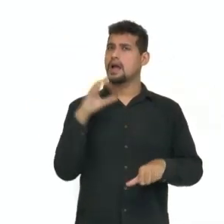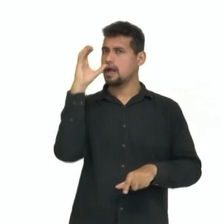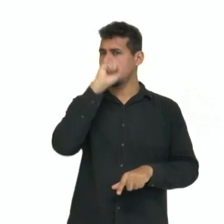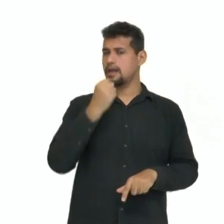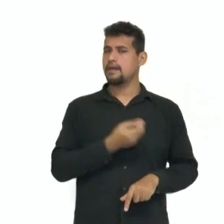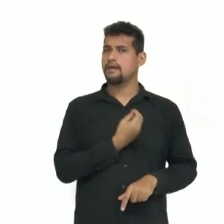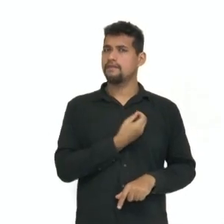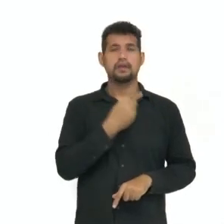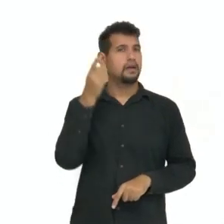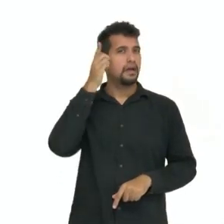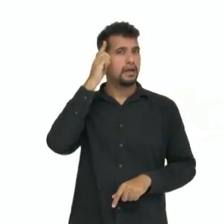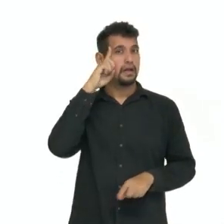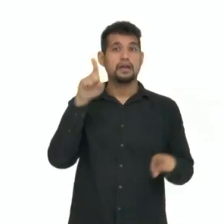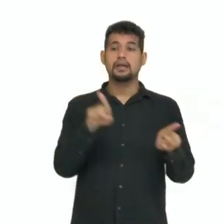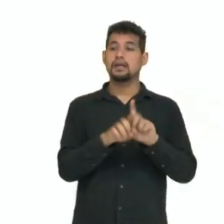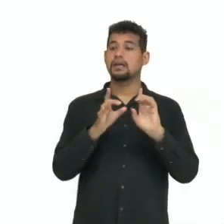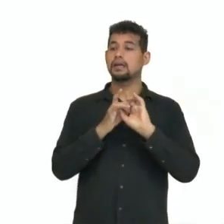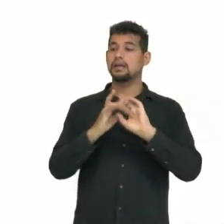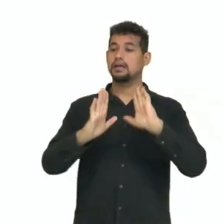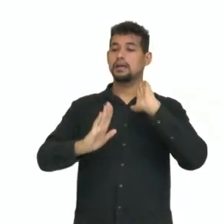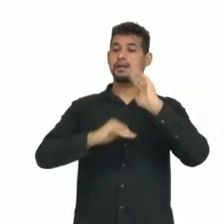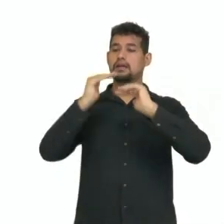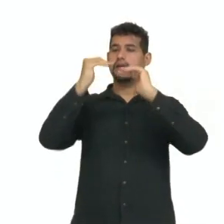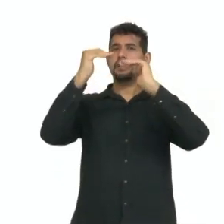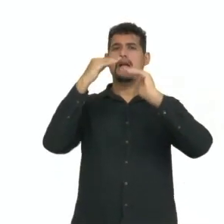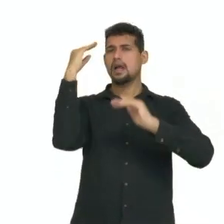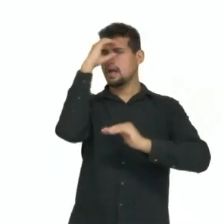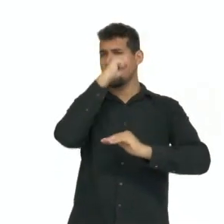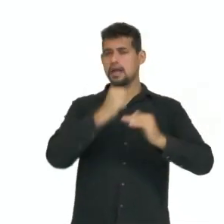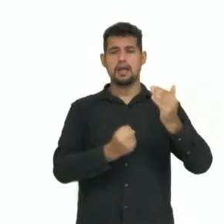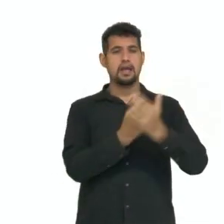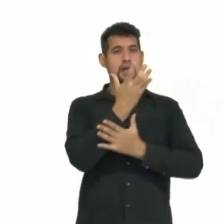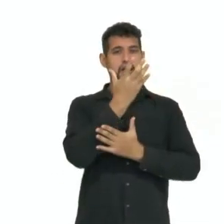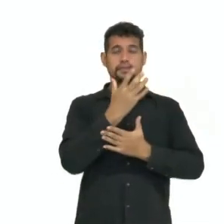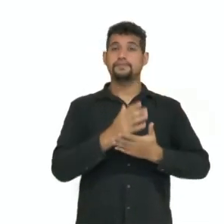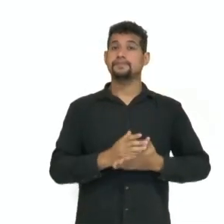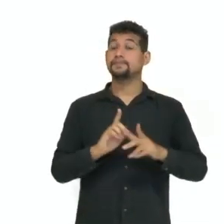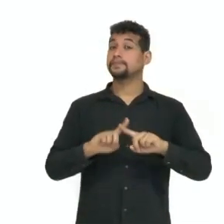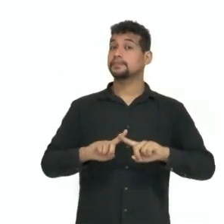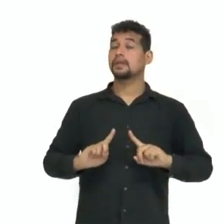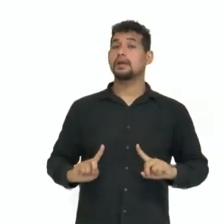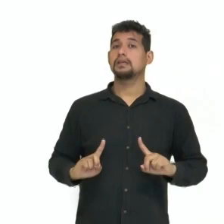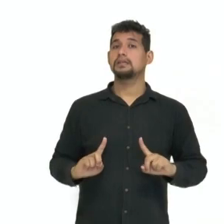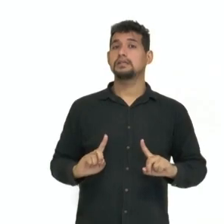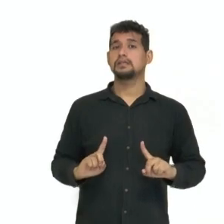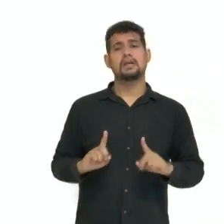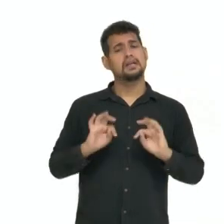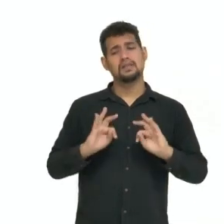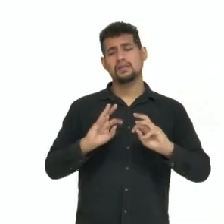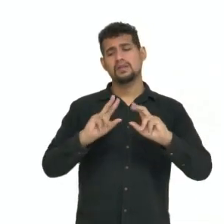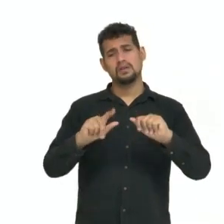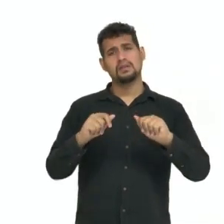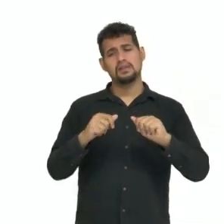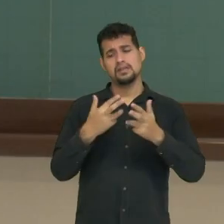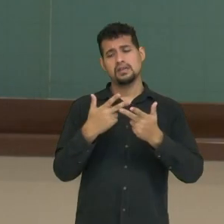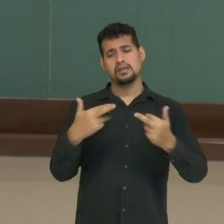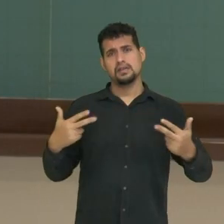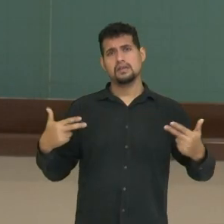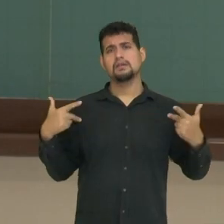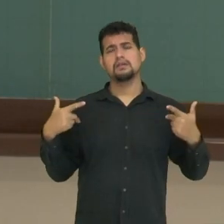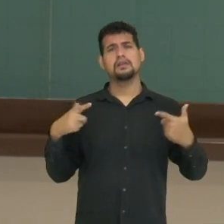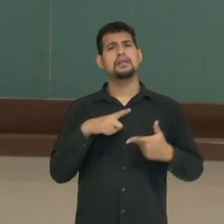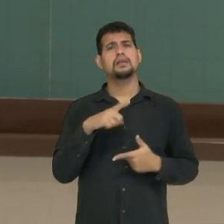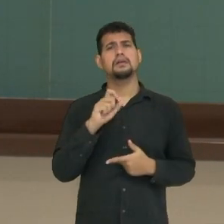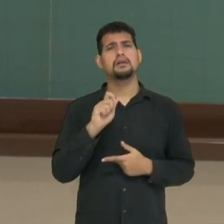vida cotidiana e nos permite crescer, aprender e criar. No entanto, como em todas as coisas, a chave